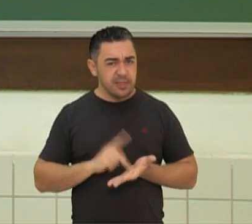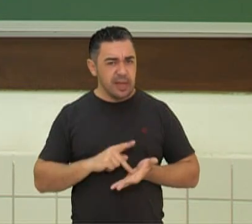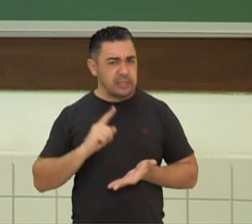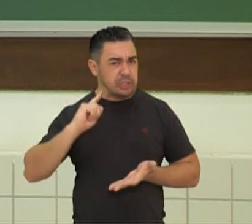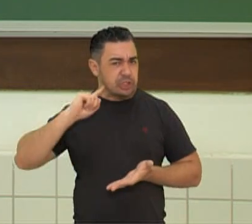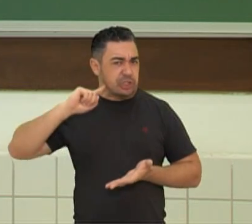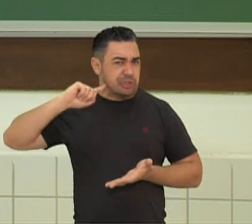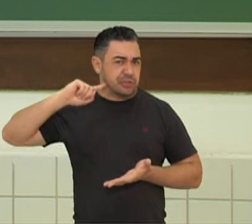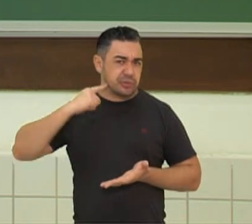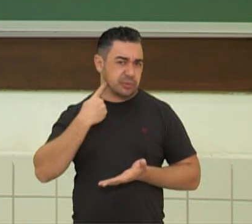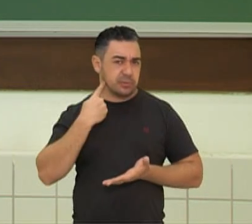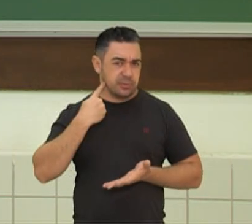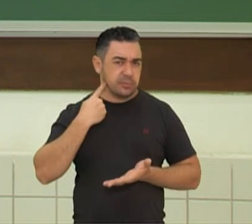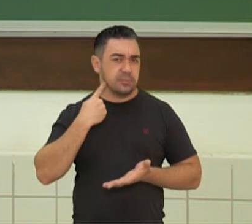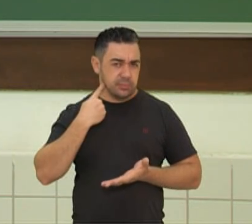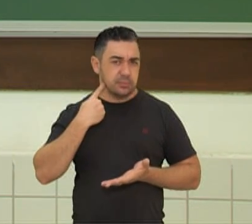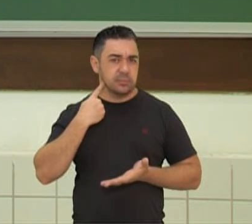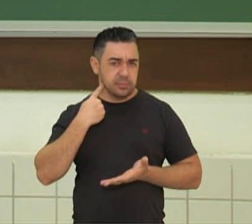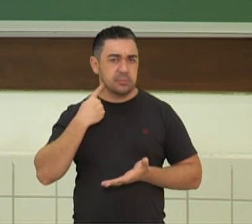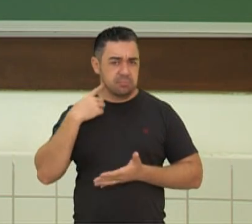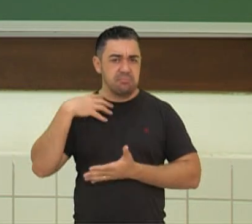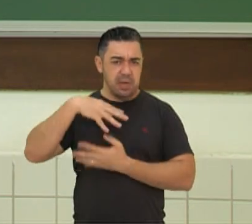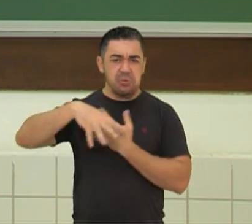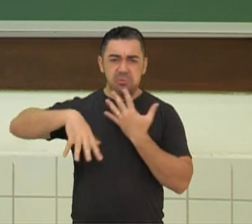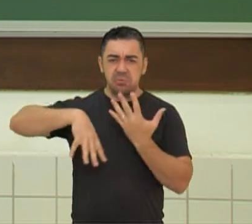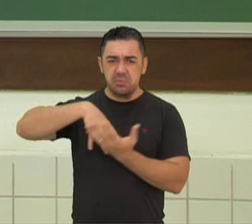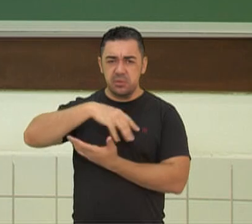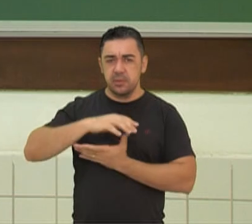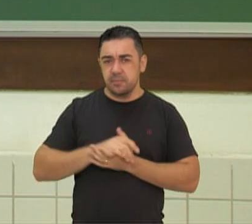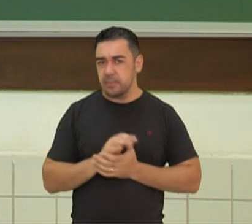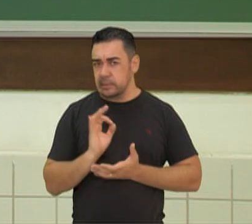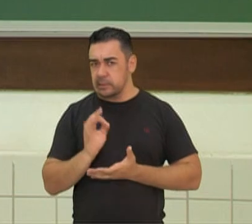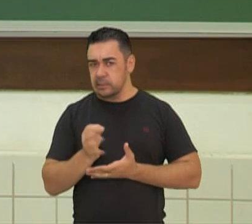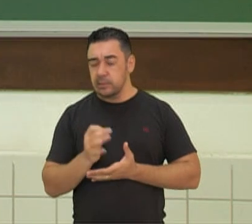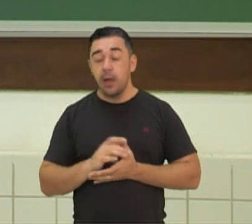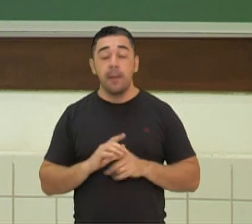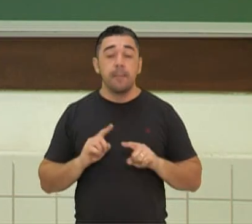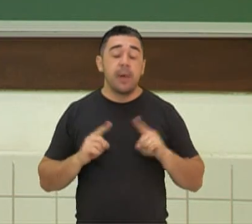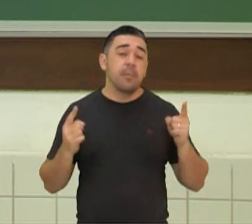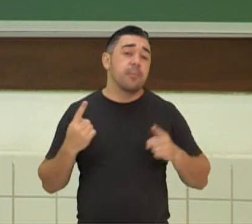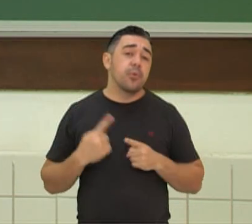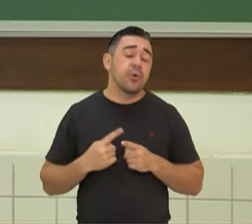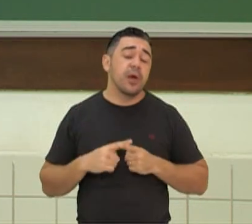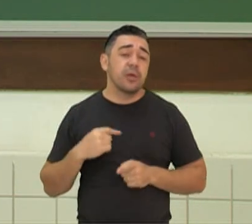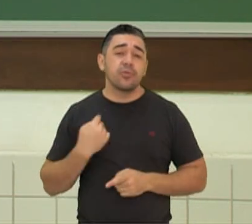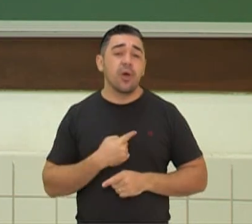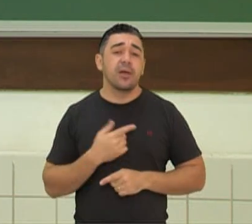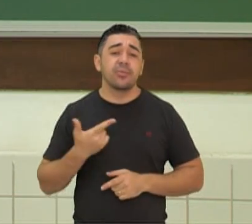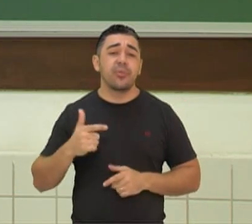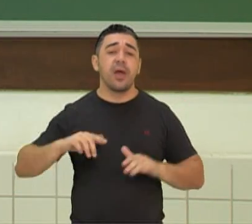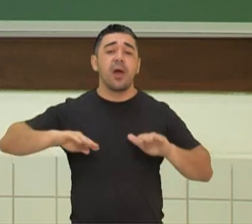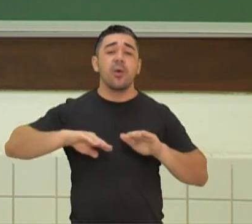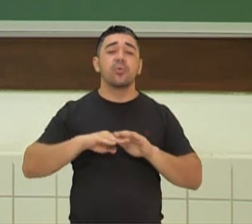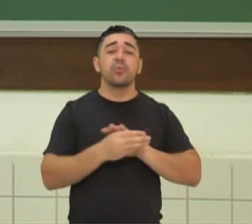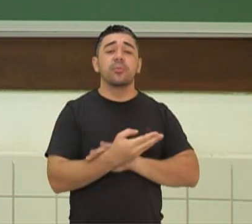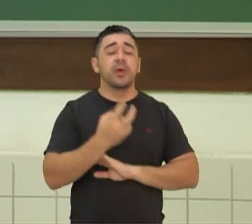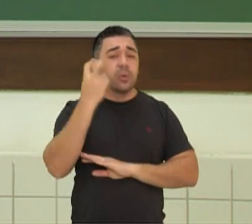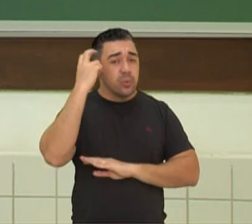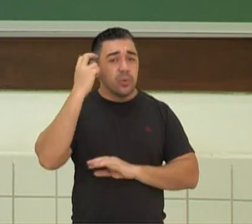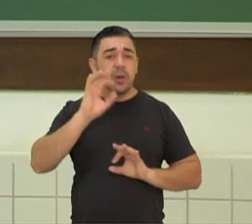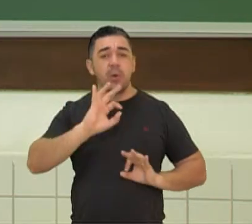Fica uma bagunça. Fica, Por quê? Porque nós não temos a cultura,